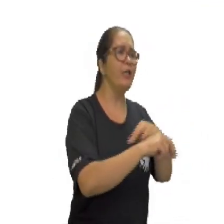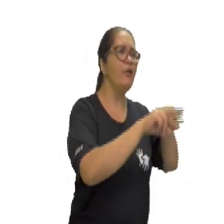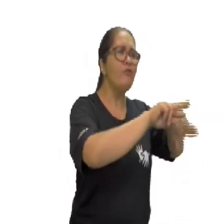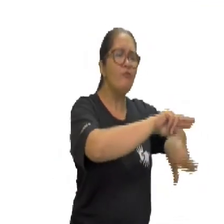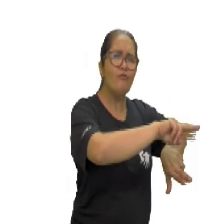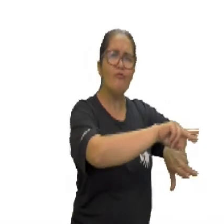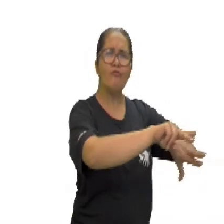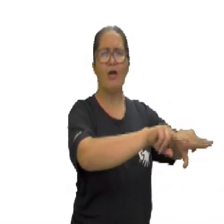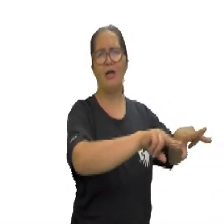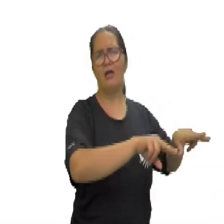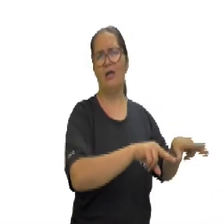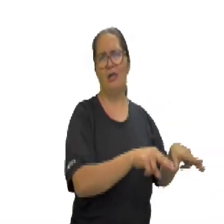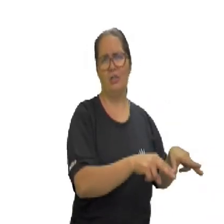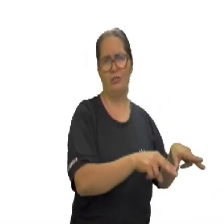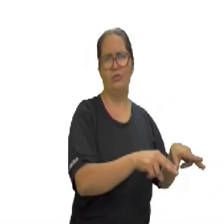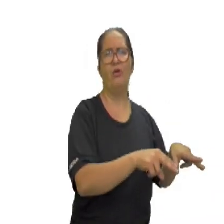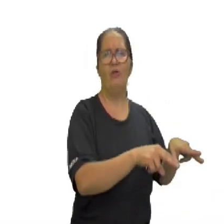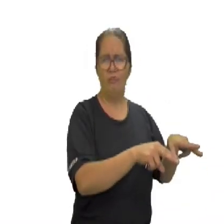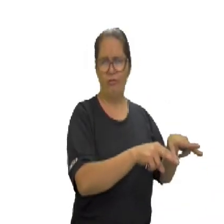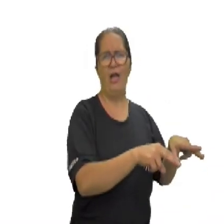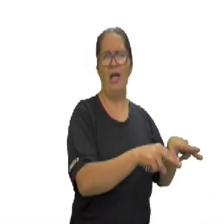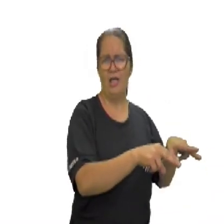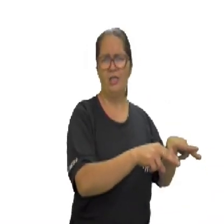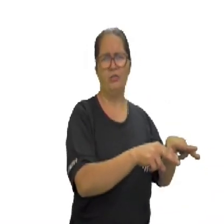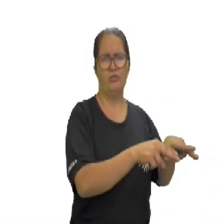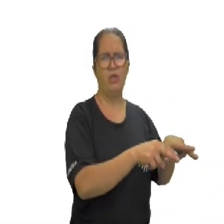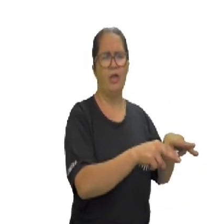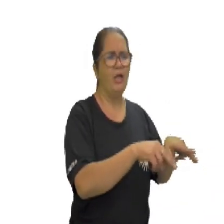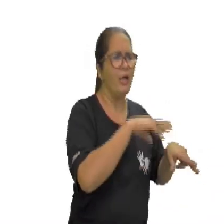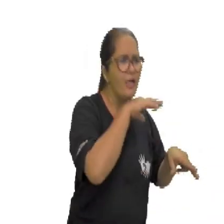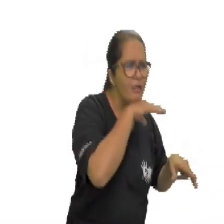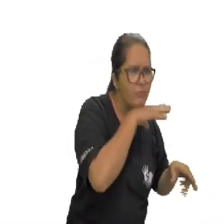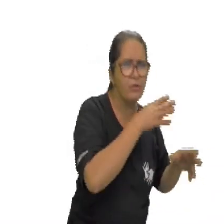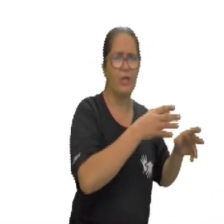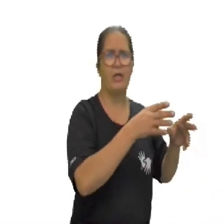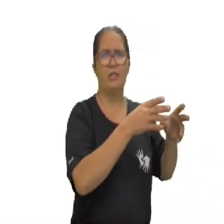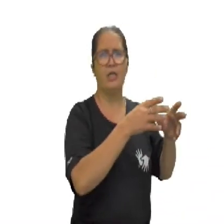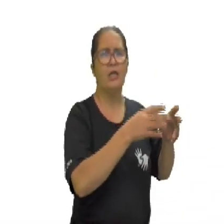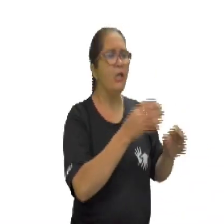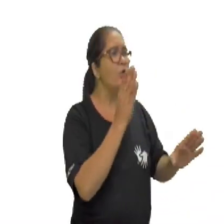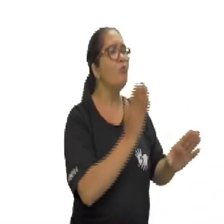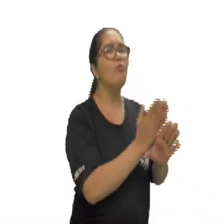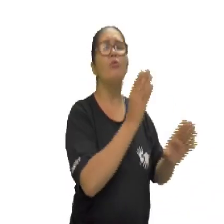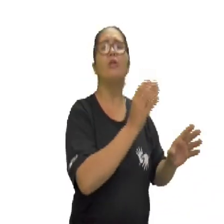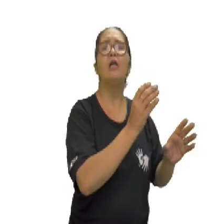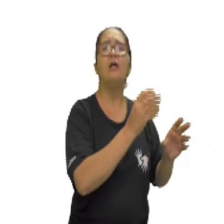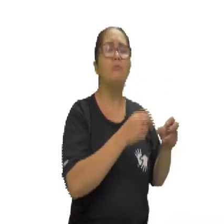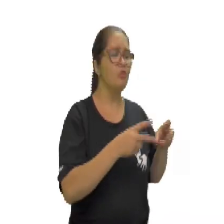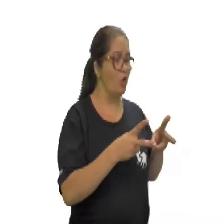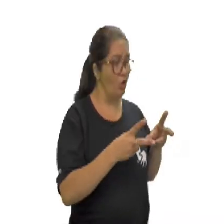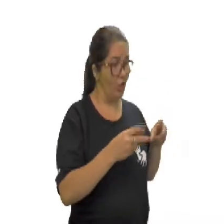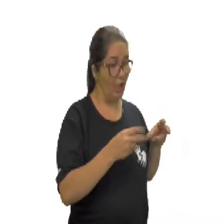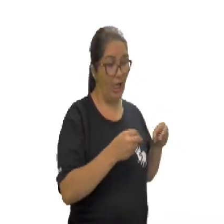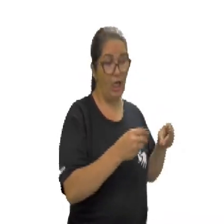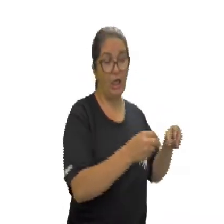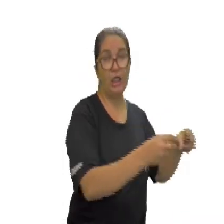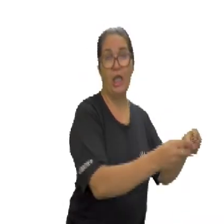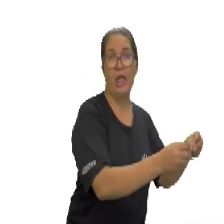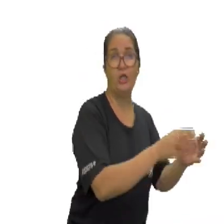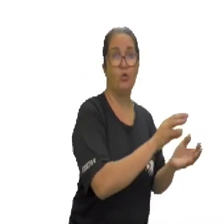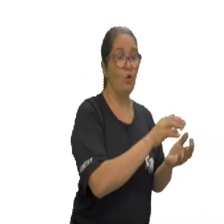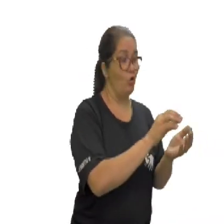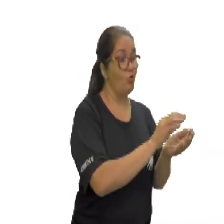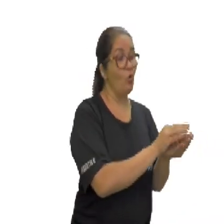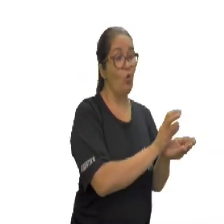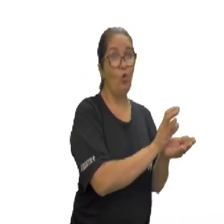formações ali. Por exemplo, os manguezais, a gente encontra muito caranguejo, onde acontece a reprodução de ostras,